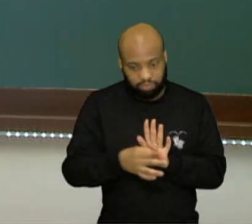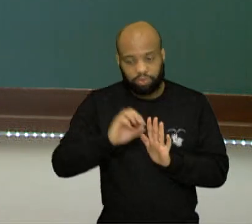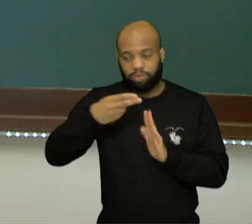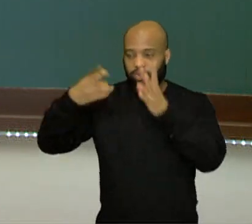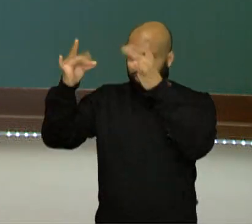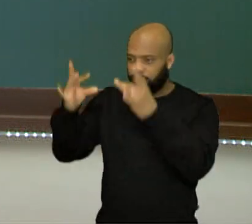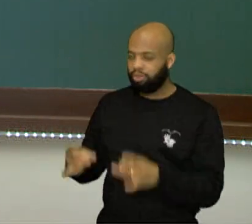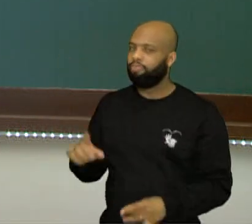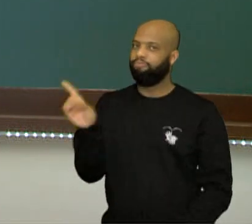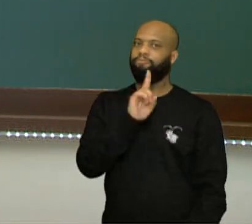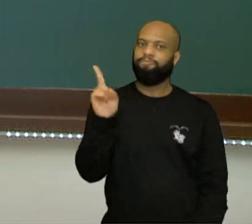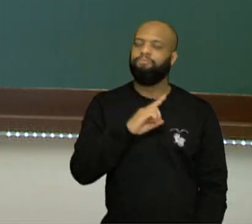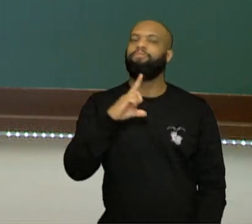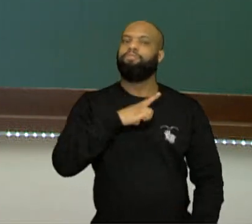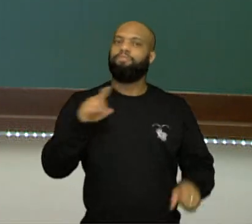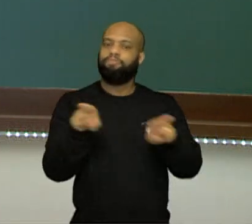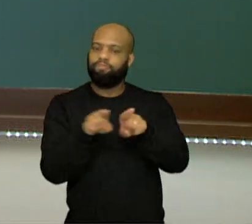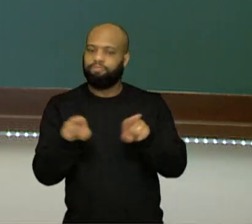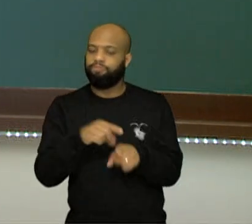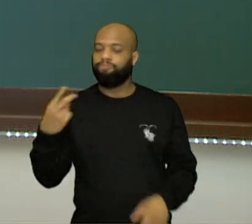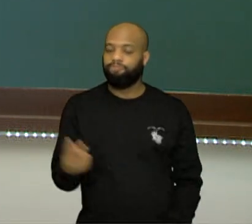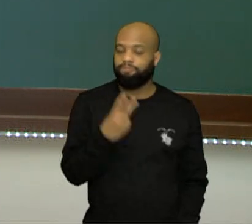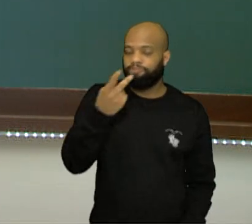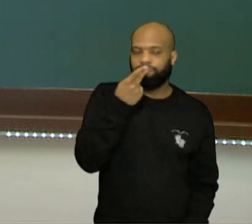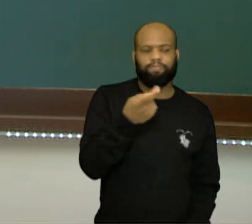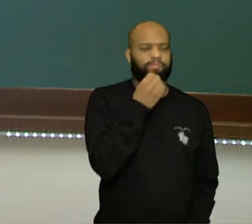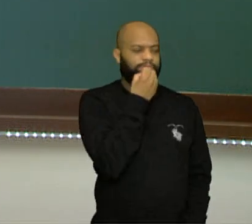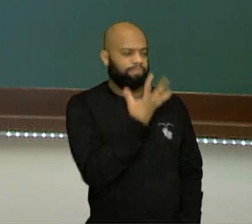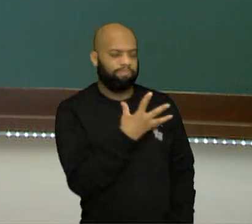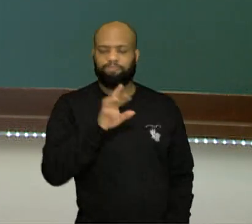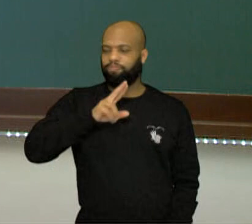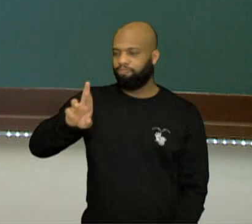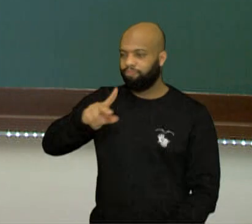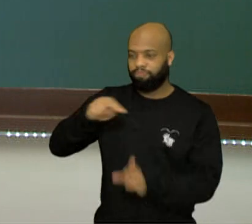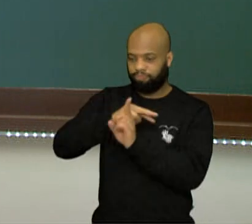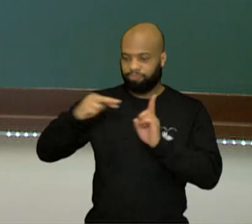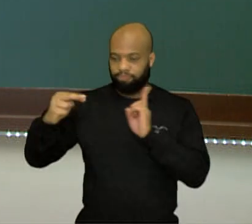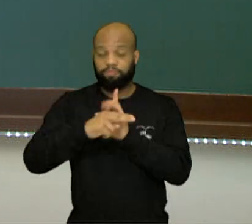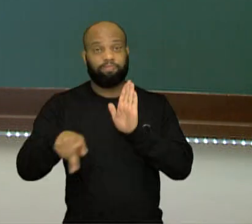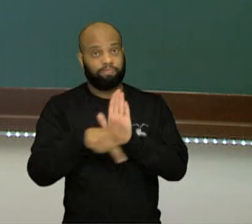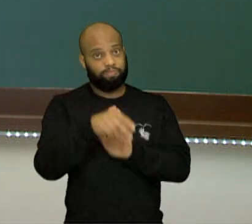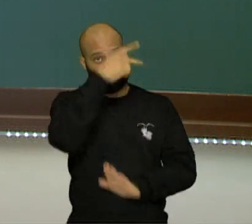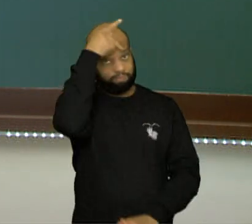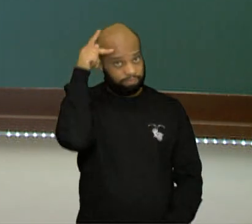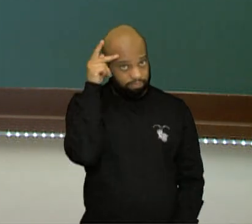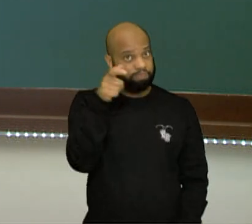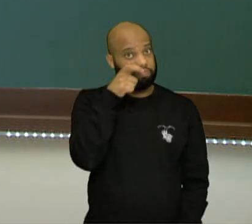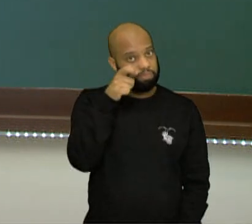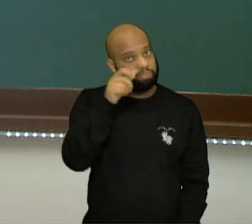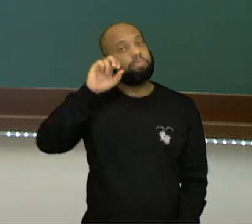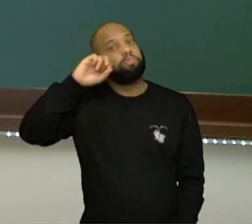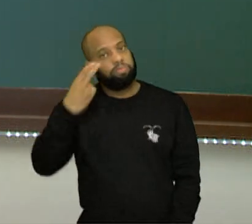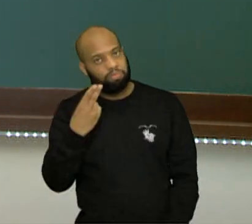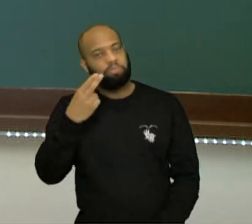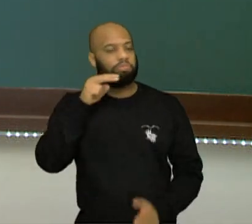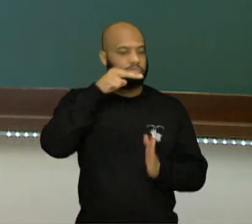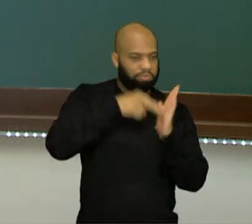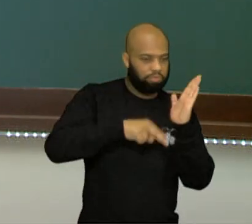uma fala, né, que vai dizer se é bom ou não é, no ponto de vista sempre do ou da resenhista.